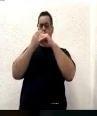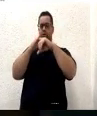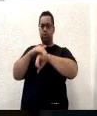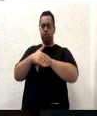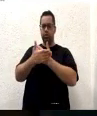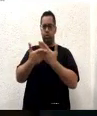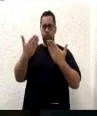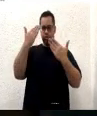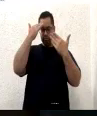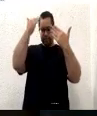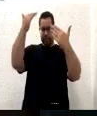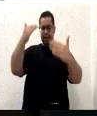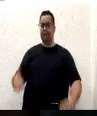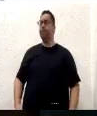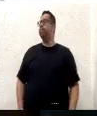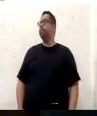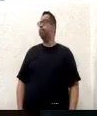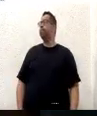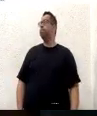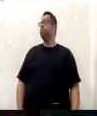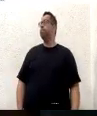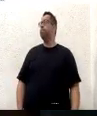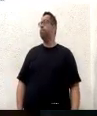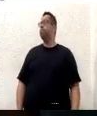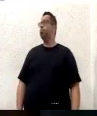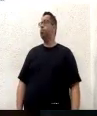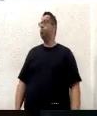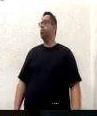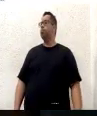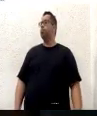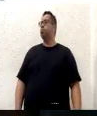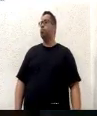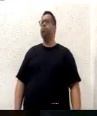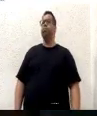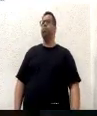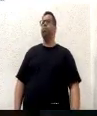todos. Obrigado.